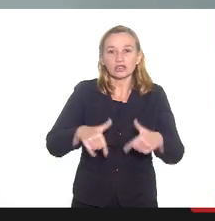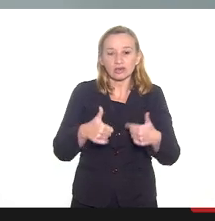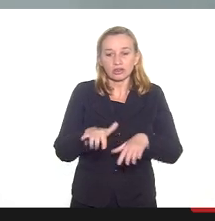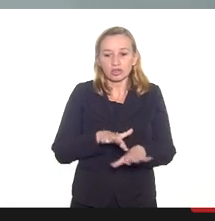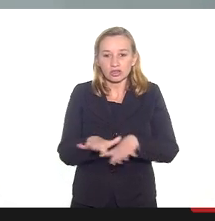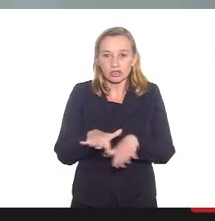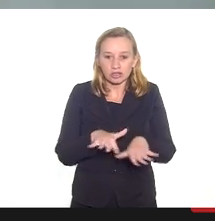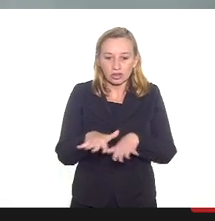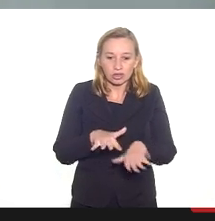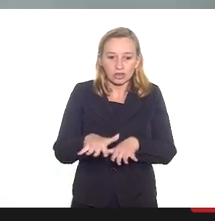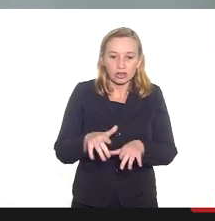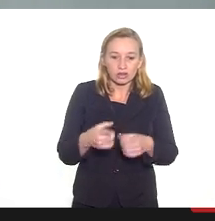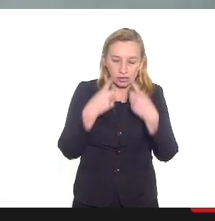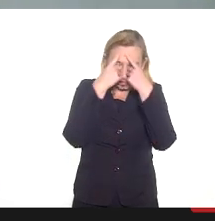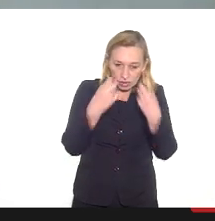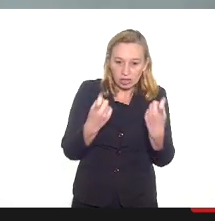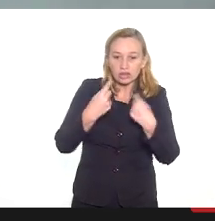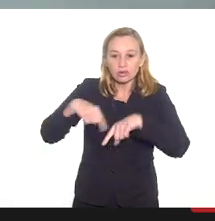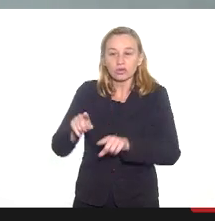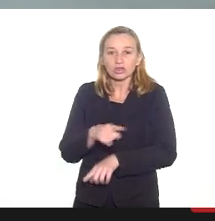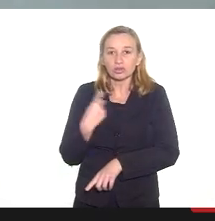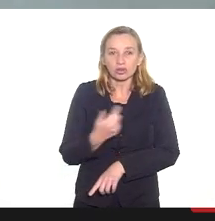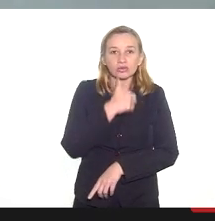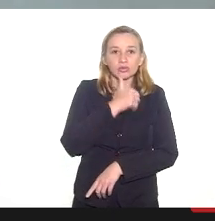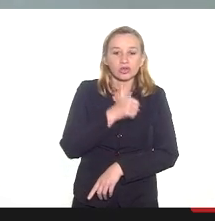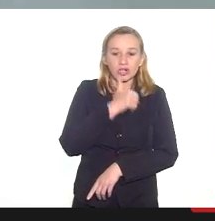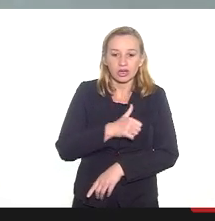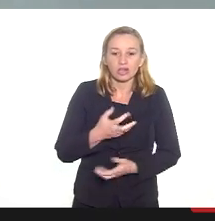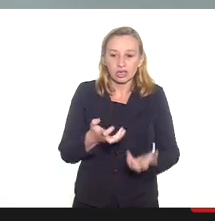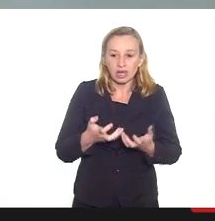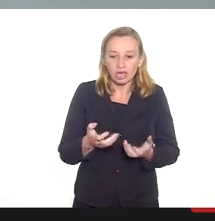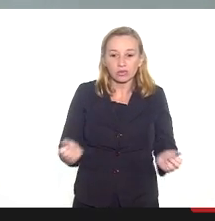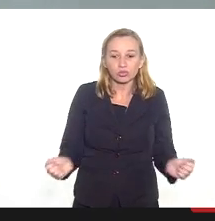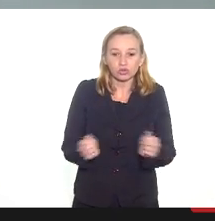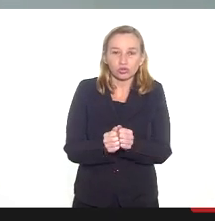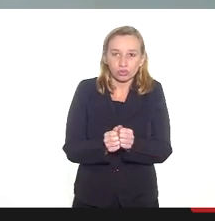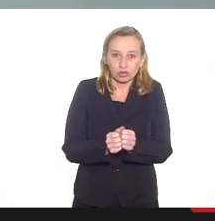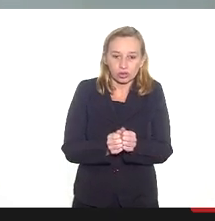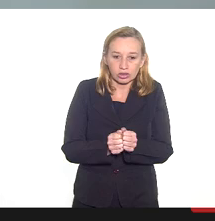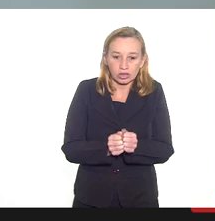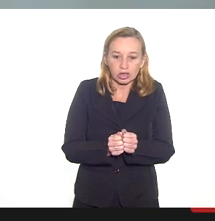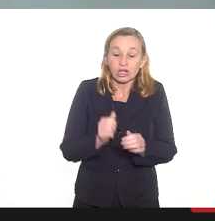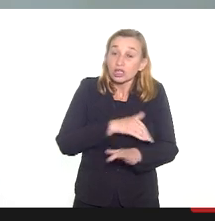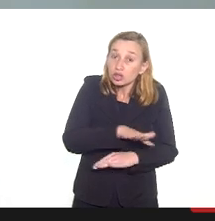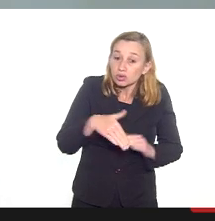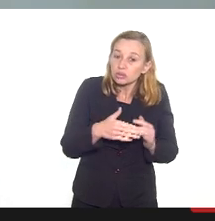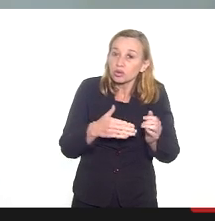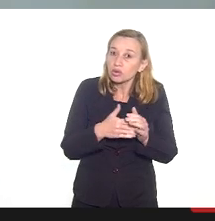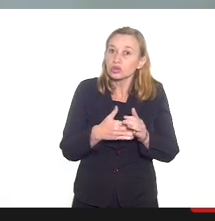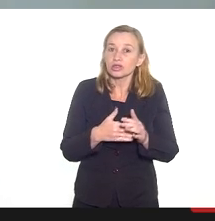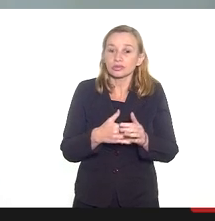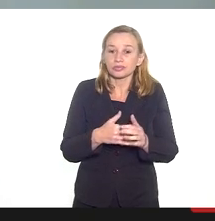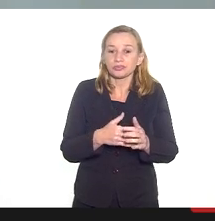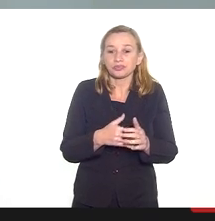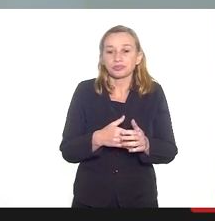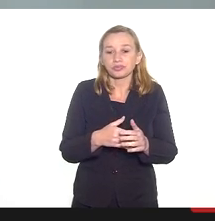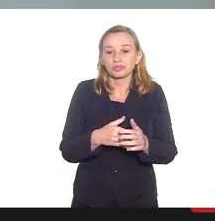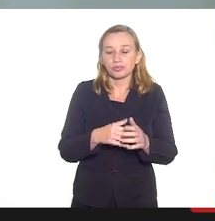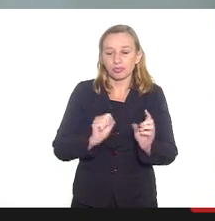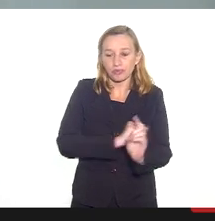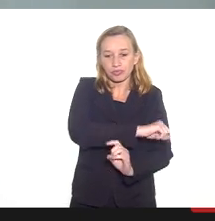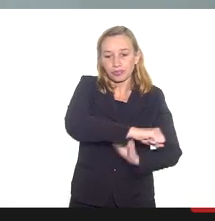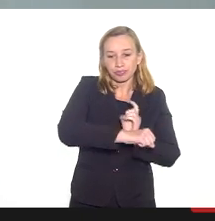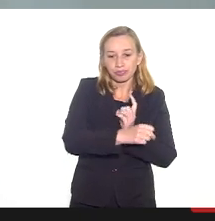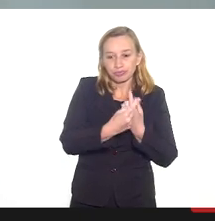manifestação violenta contra nós mulheres. Queremos juntas, com toda a sociedade,